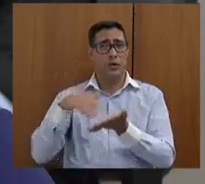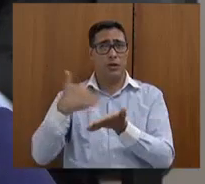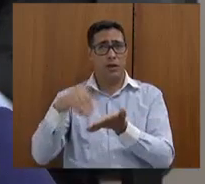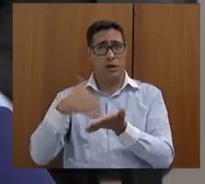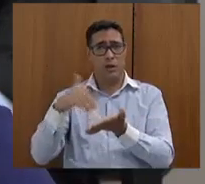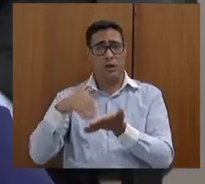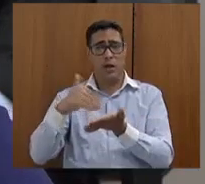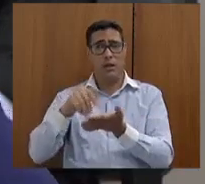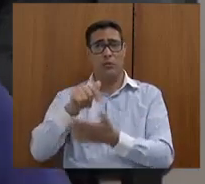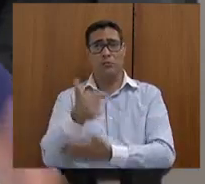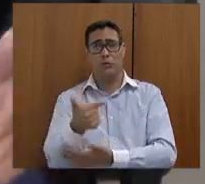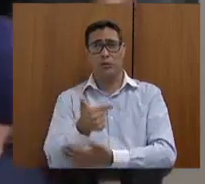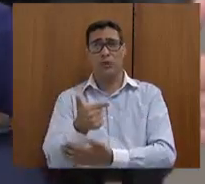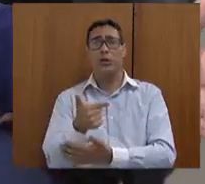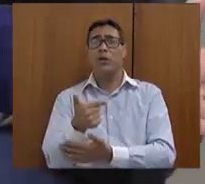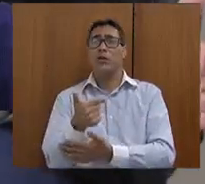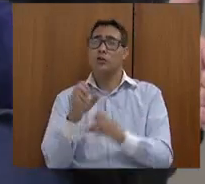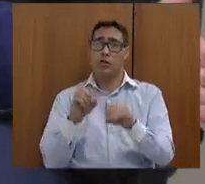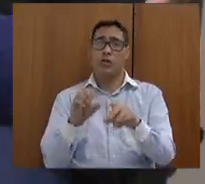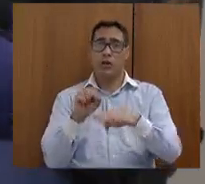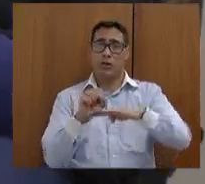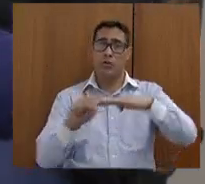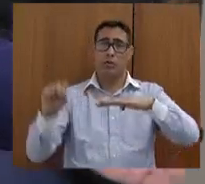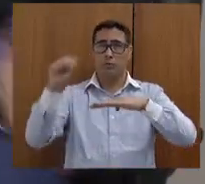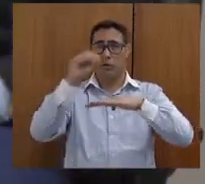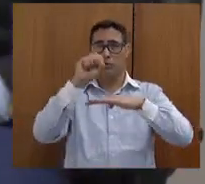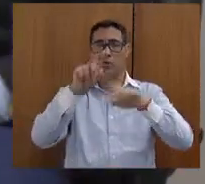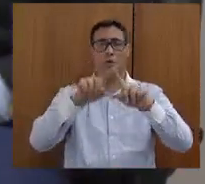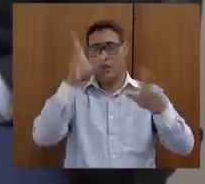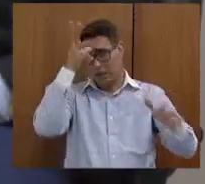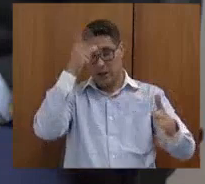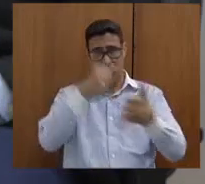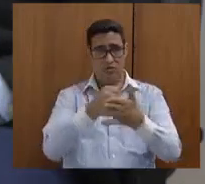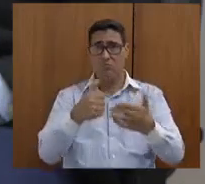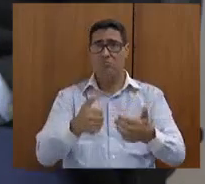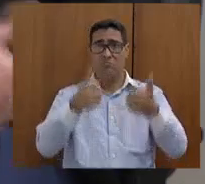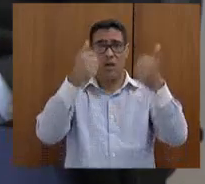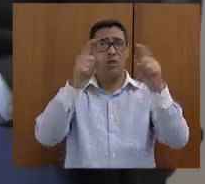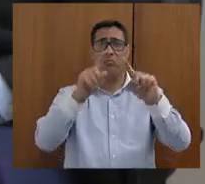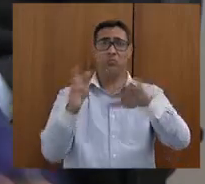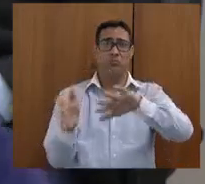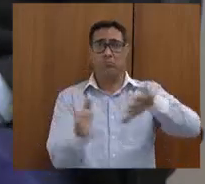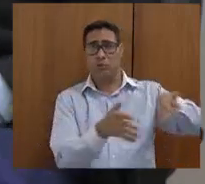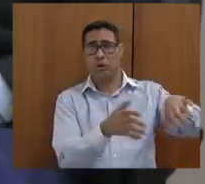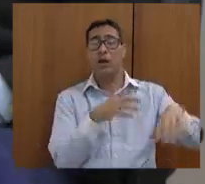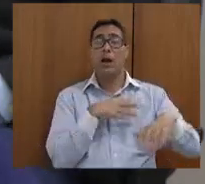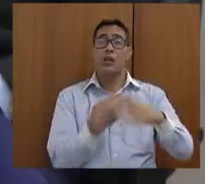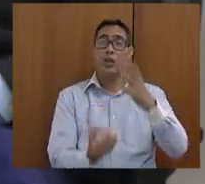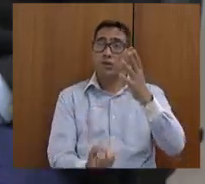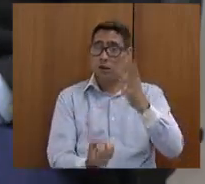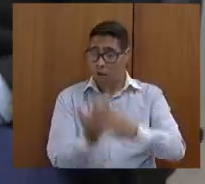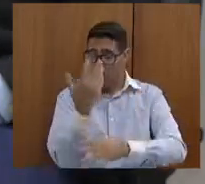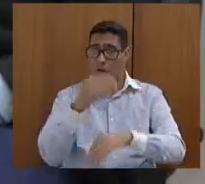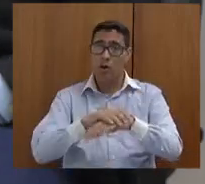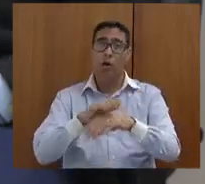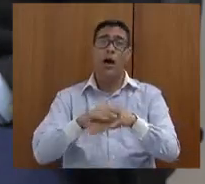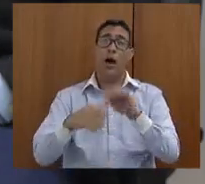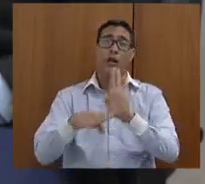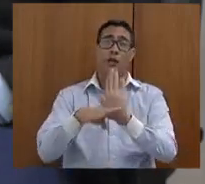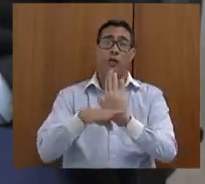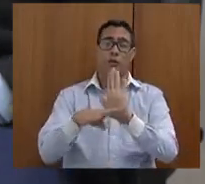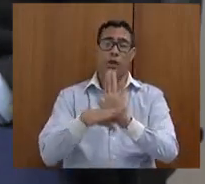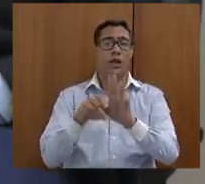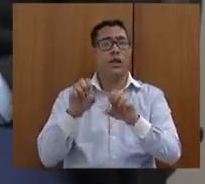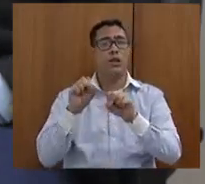nós não optamos por não ter essa secretaria de educação superior e criamos assessoria de ensino superior porque a função